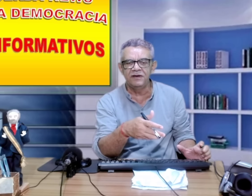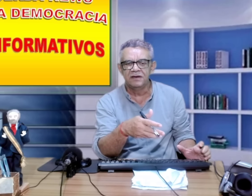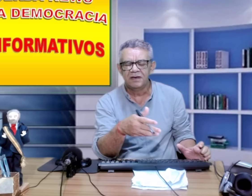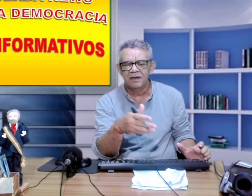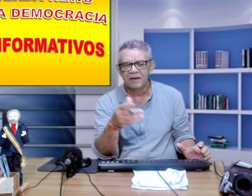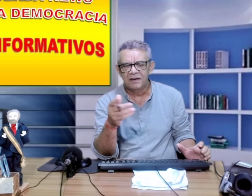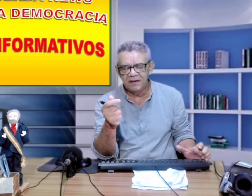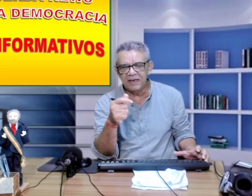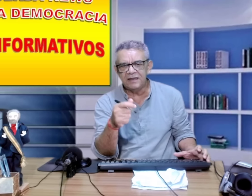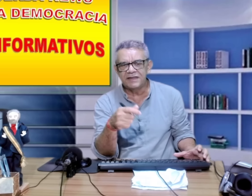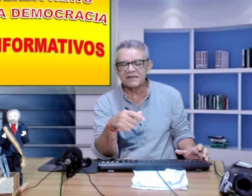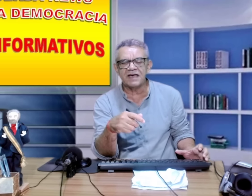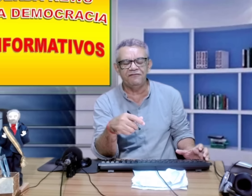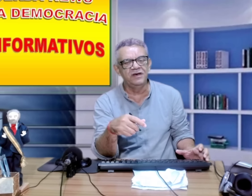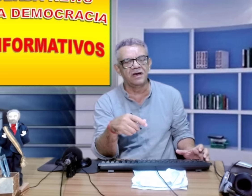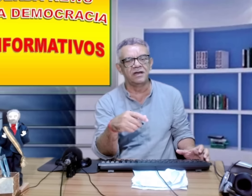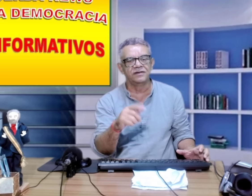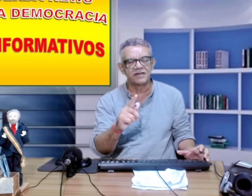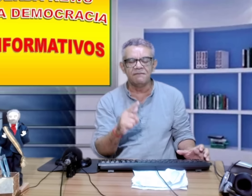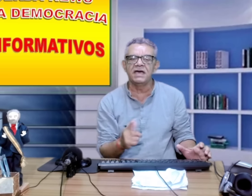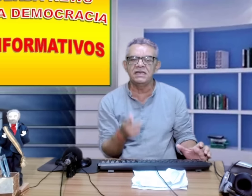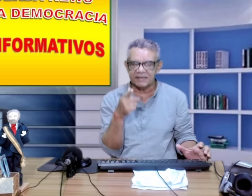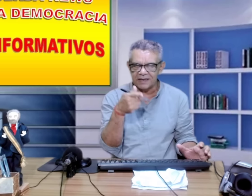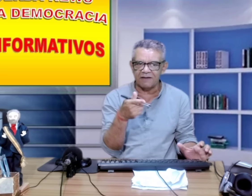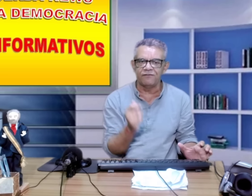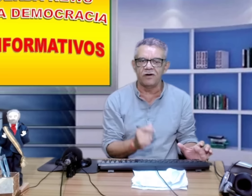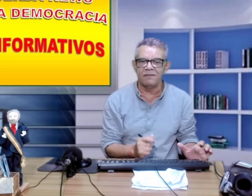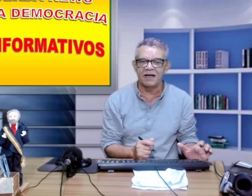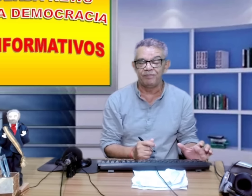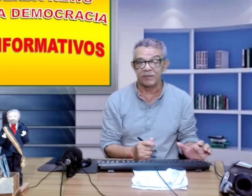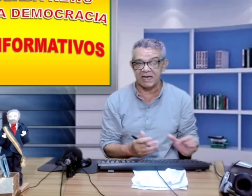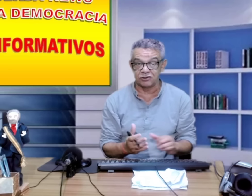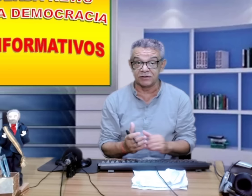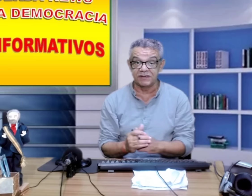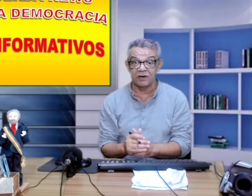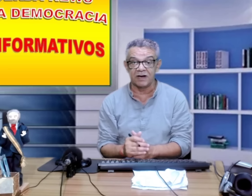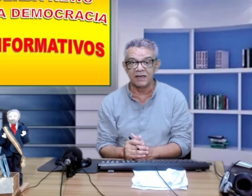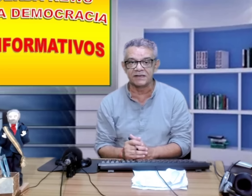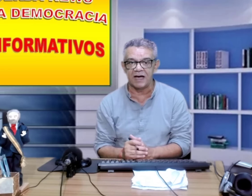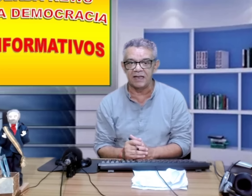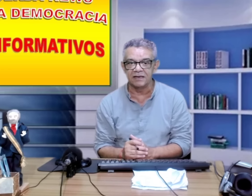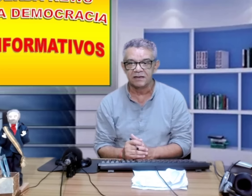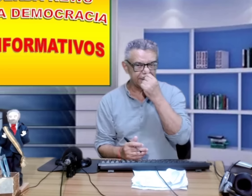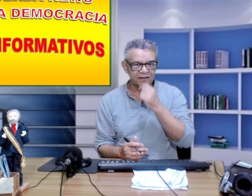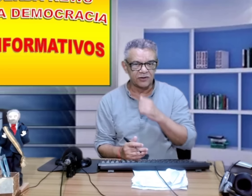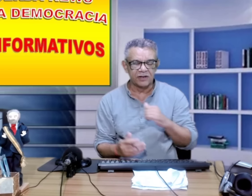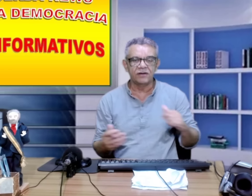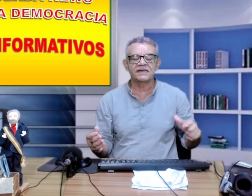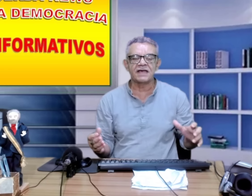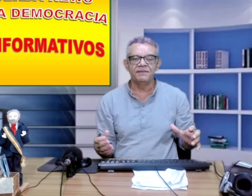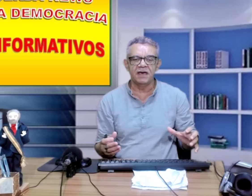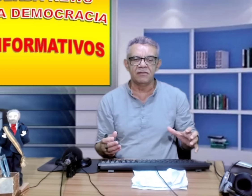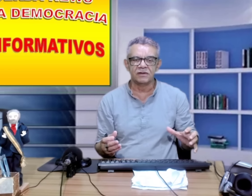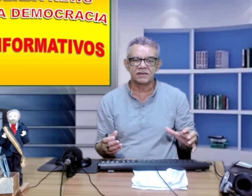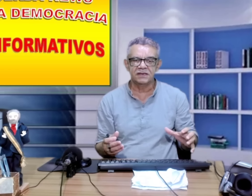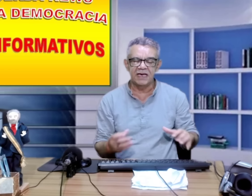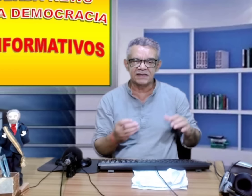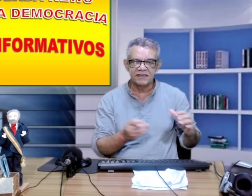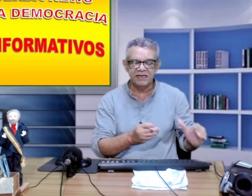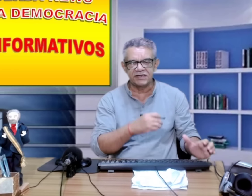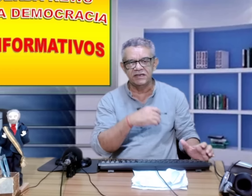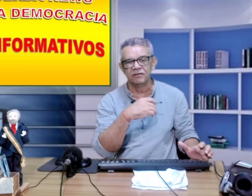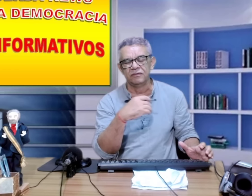STF e desafiando também de certa forma as torcidas organizadas. Todos nós sabemos